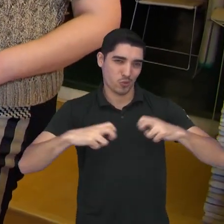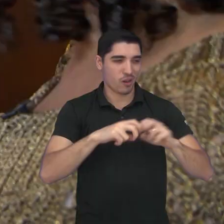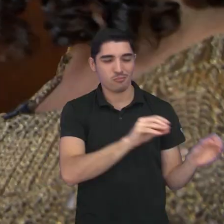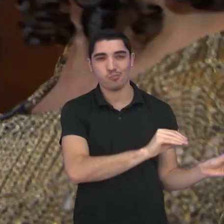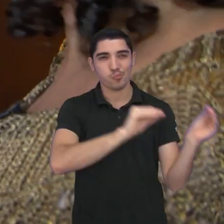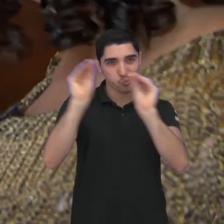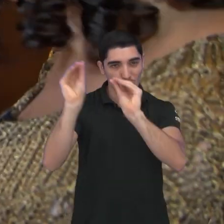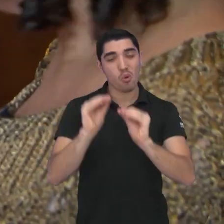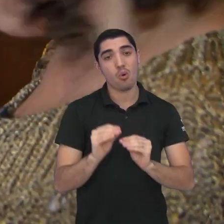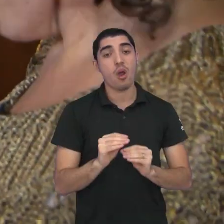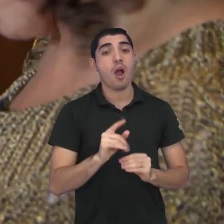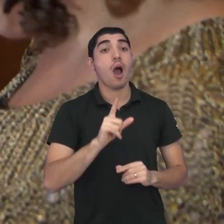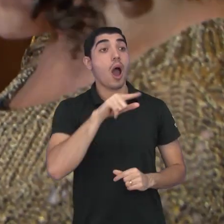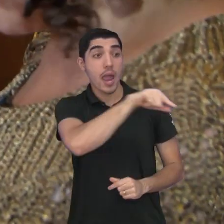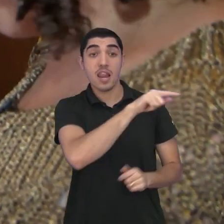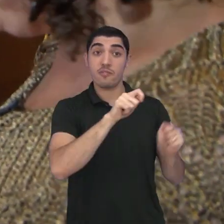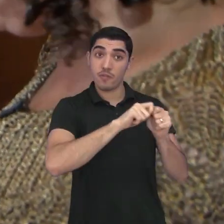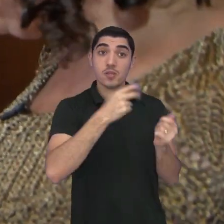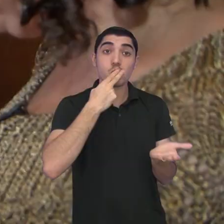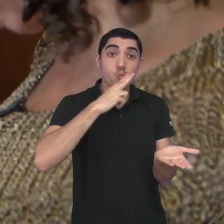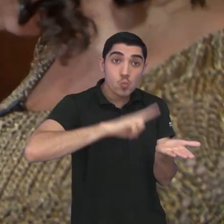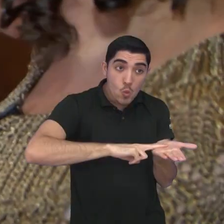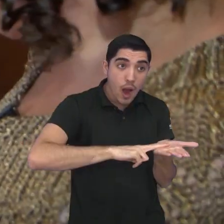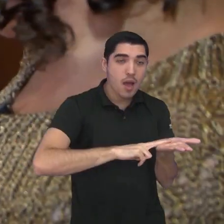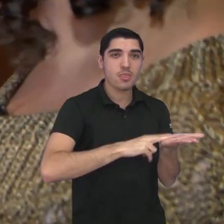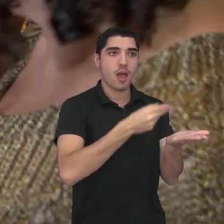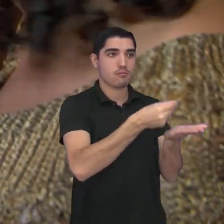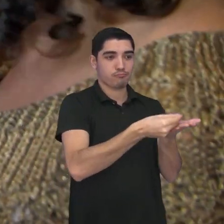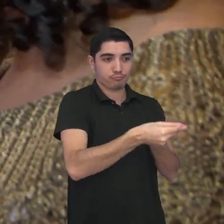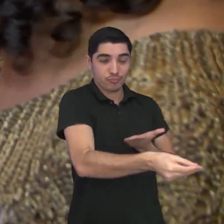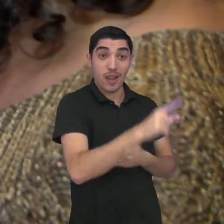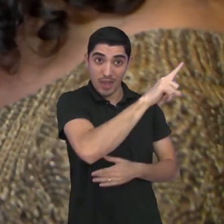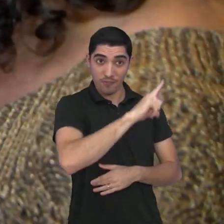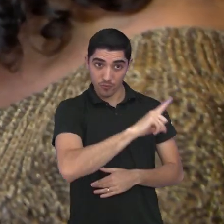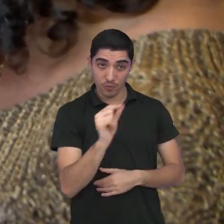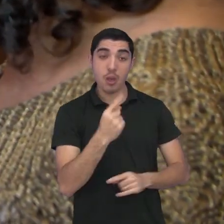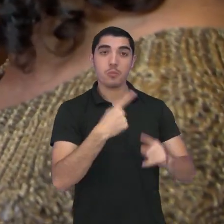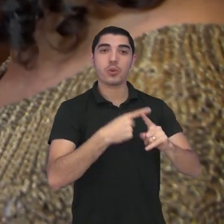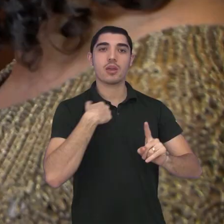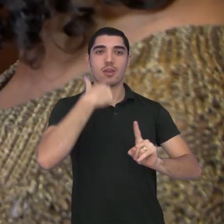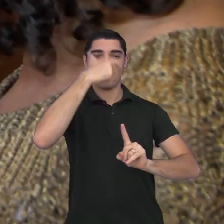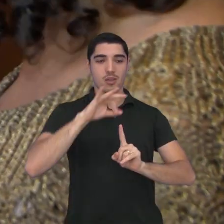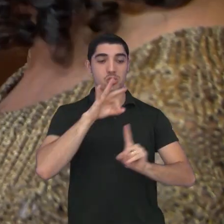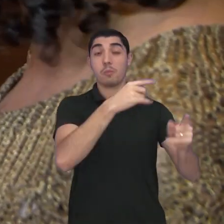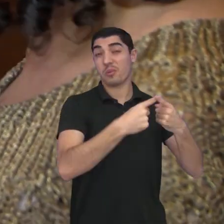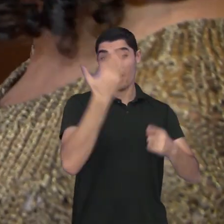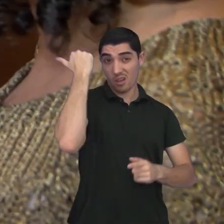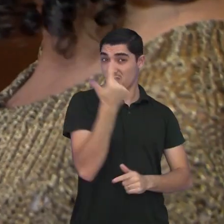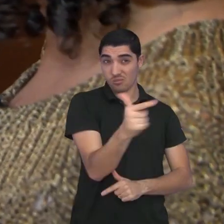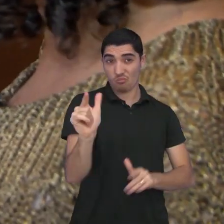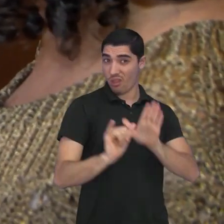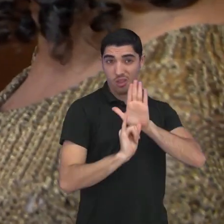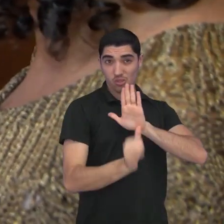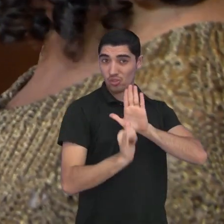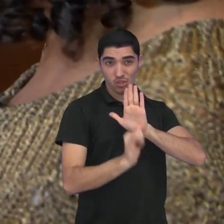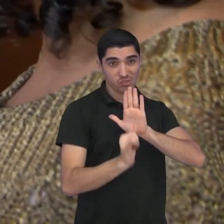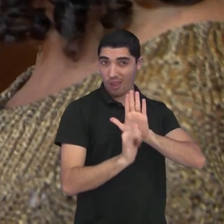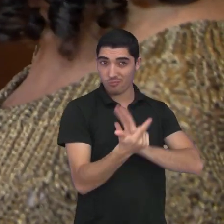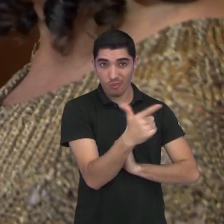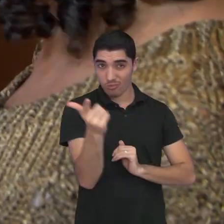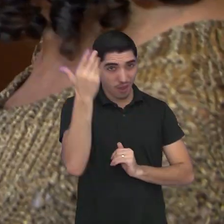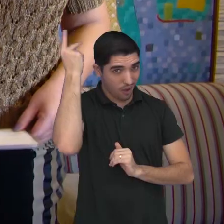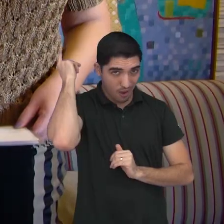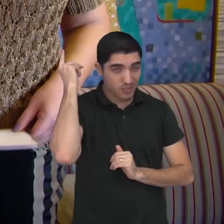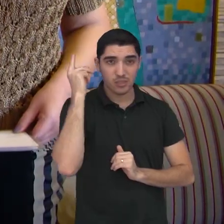a situação toda, né? Depois ele mandou uma carta para a fundação me indicando, porque naquela época não existiam os editais começaram a